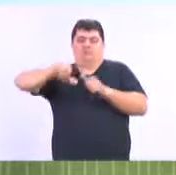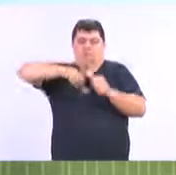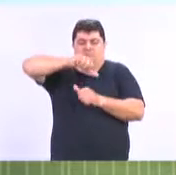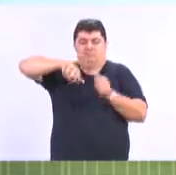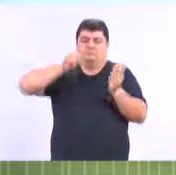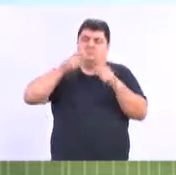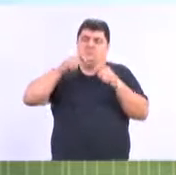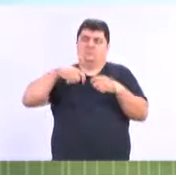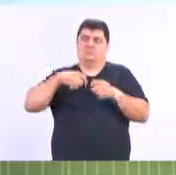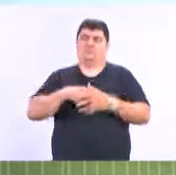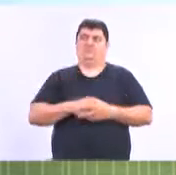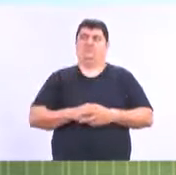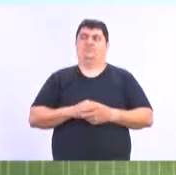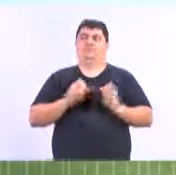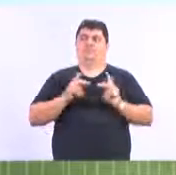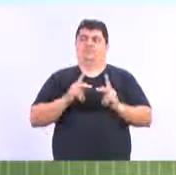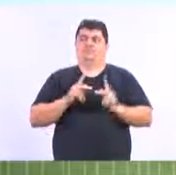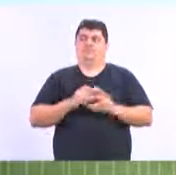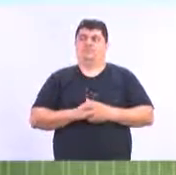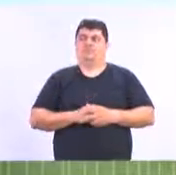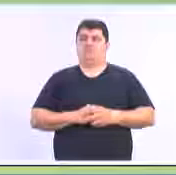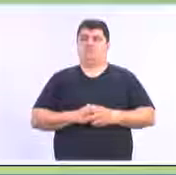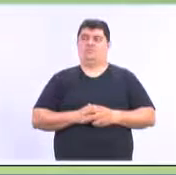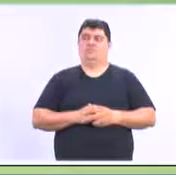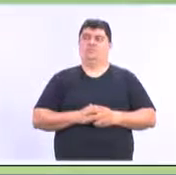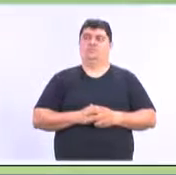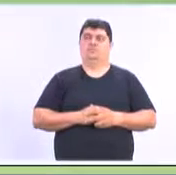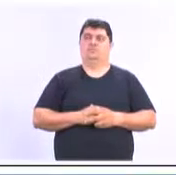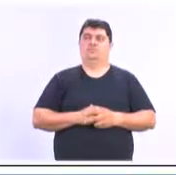operacional e virar sempre circulante, ok? Seguindo.